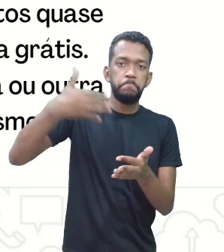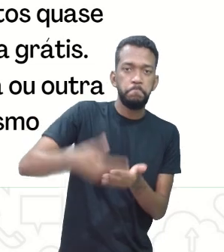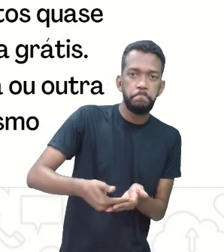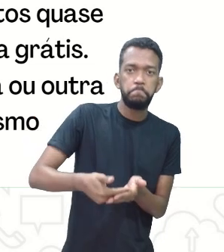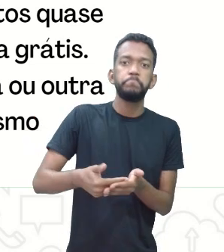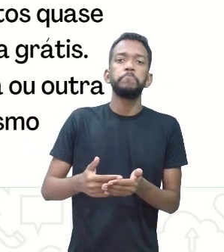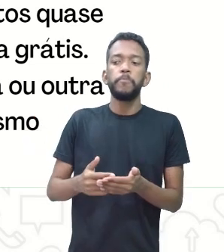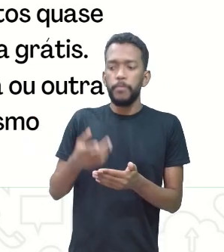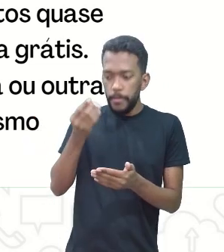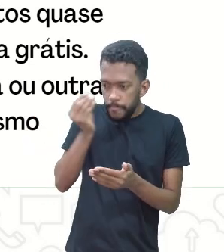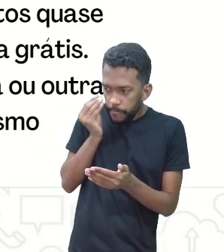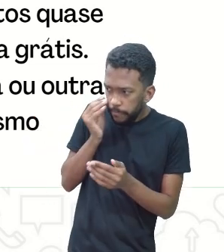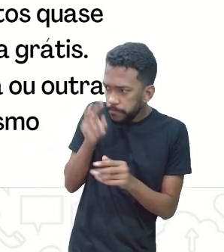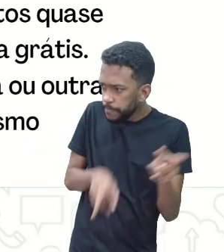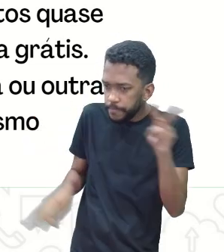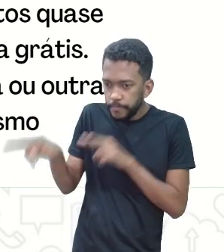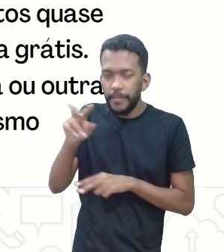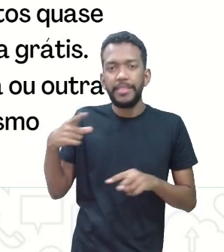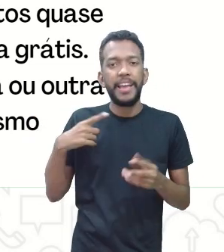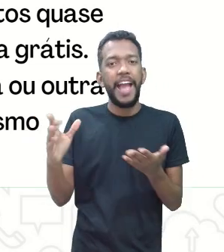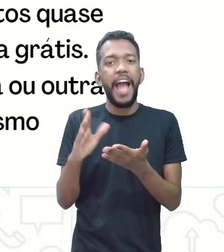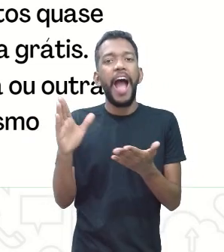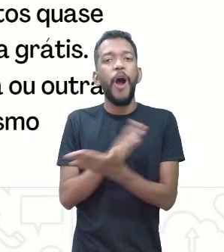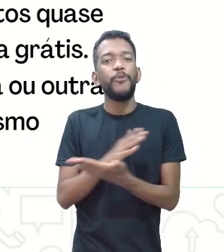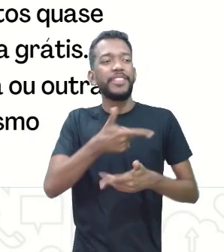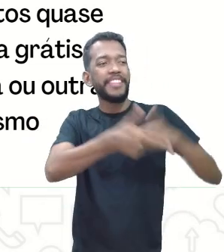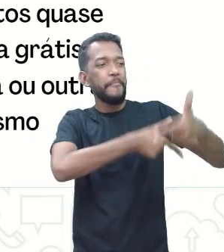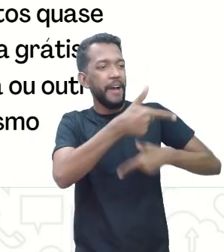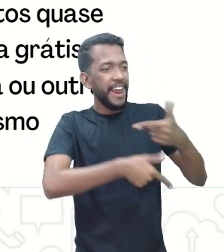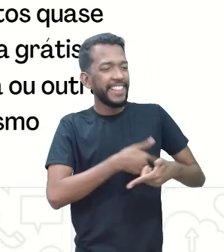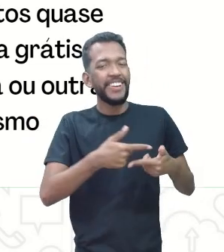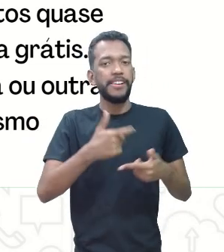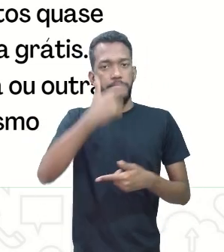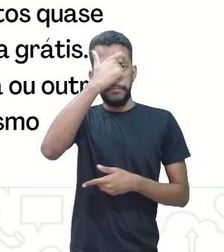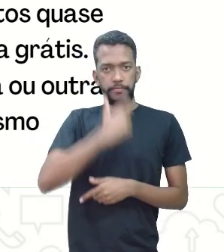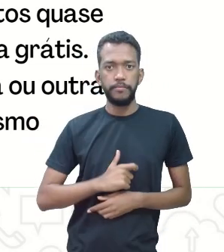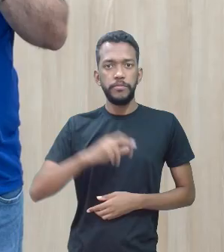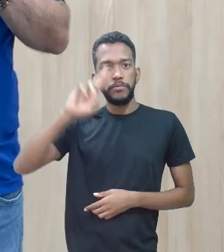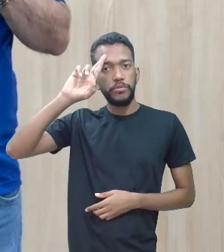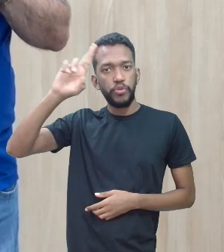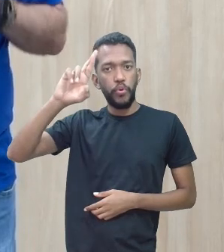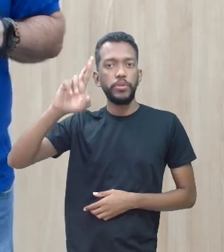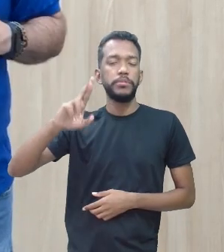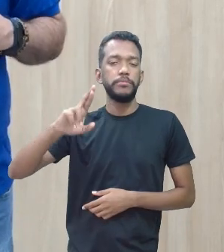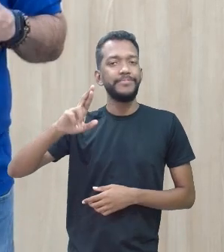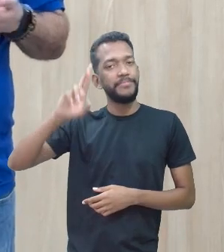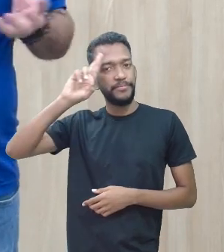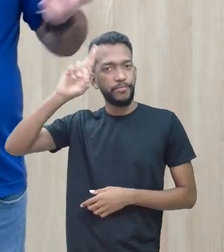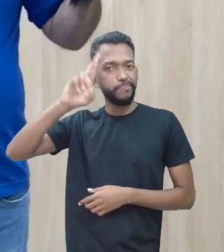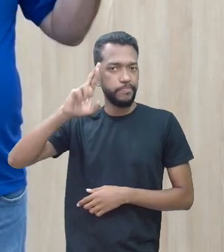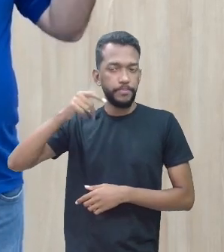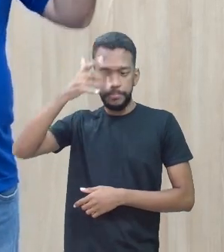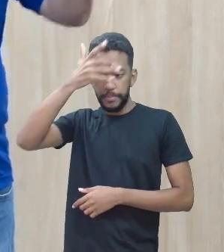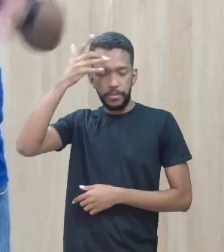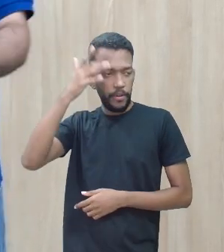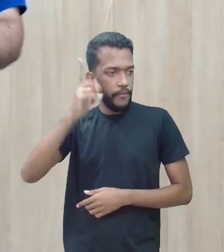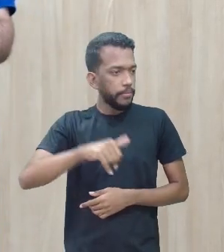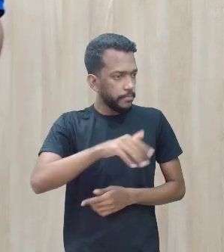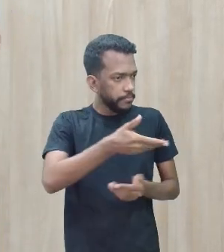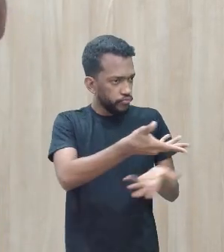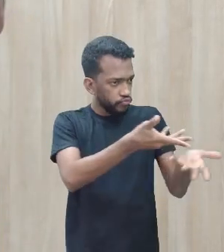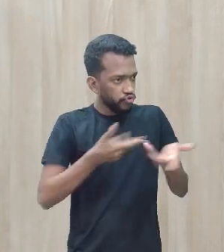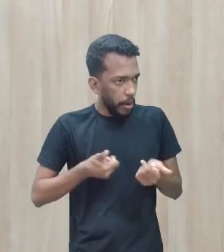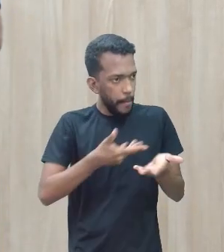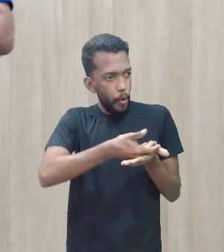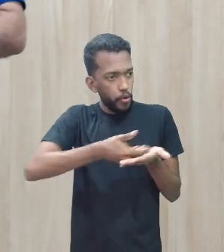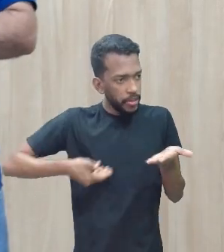alguns trabalhadores que eram contratados por alguns empregadores, eles iam para o trabalho